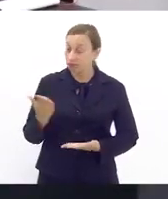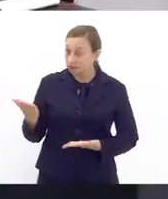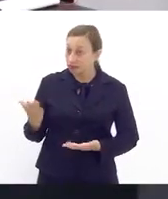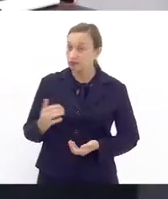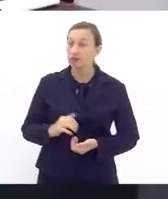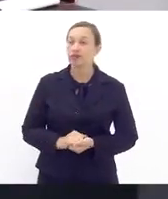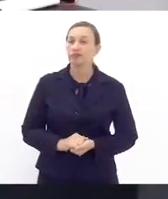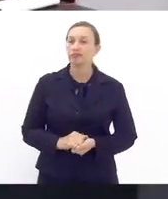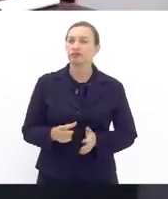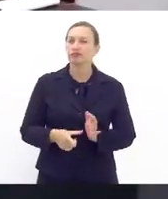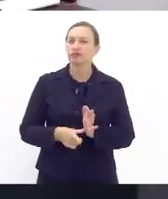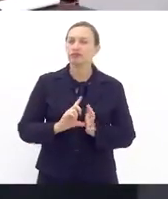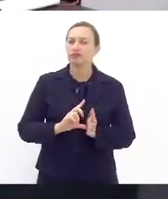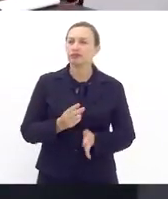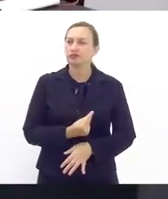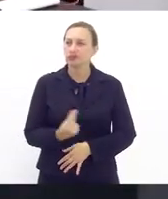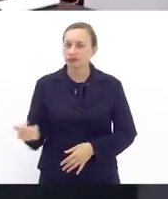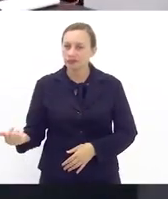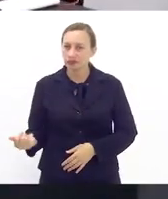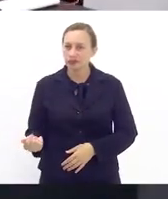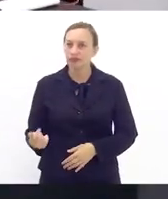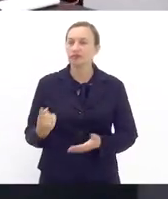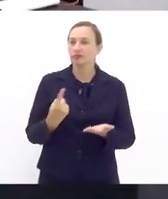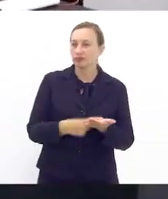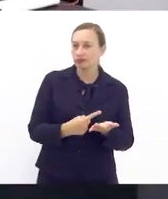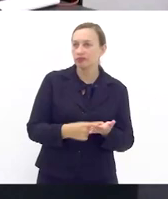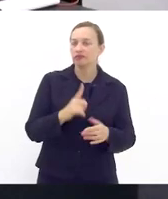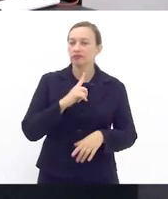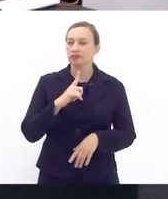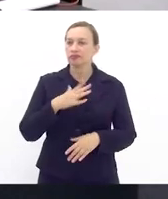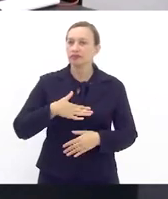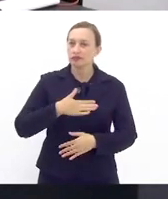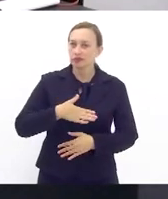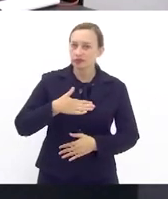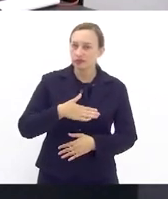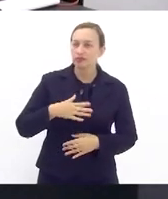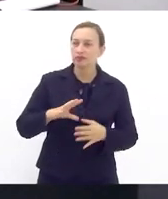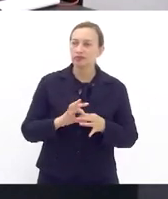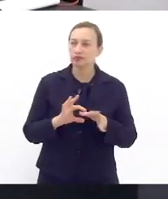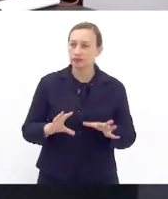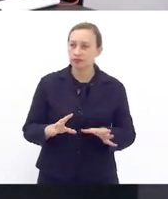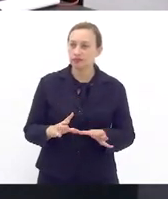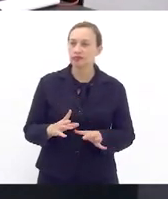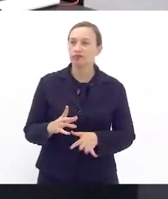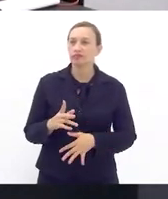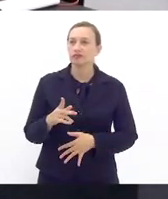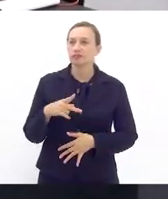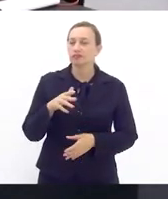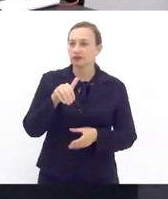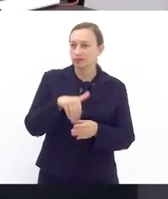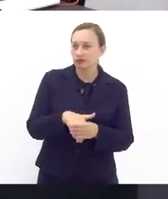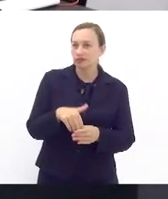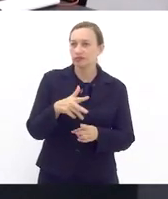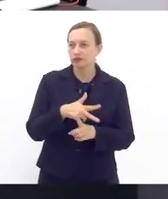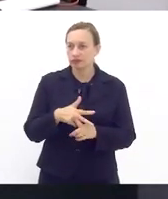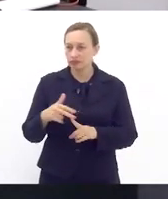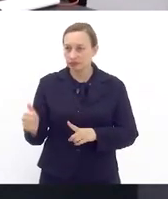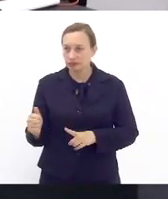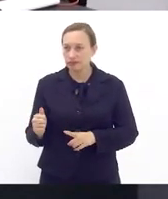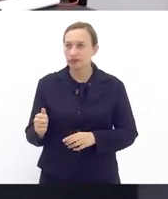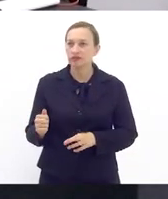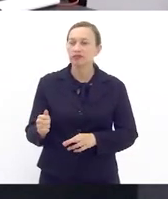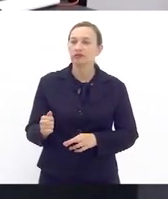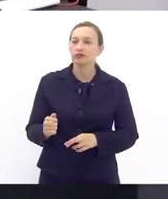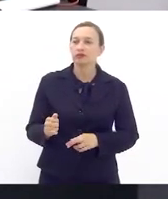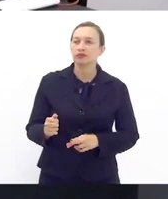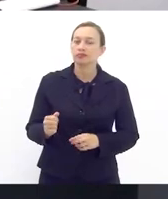antes da minha saída porque também tem um compromisso mas eu gostaria de deixar consignado uma vez que foi voto vencido e